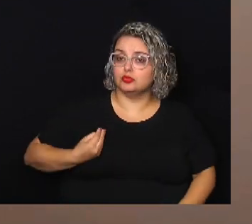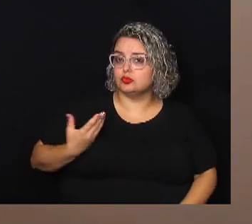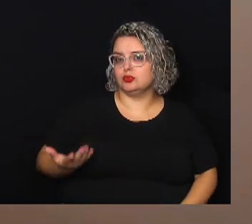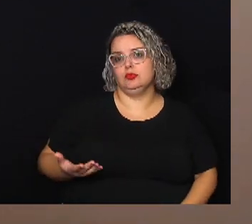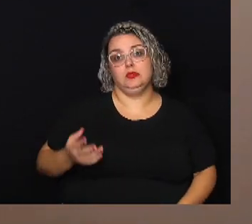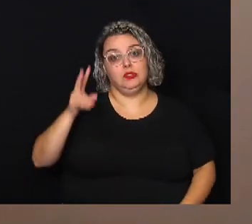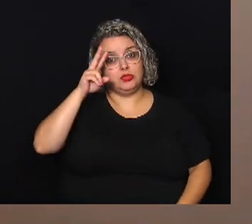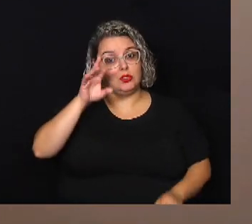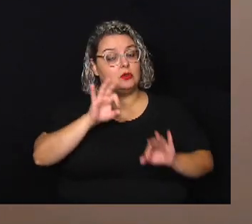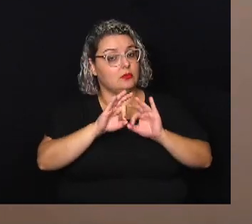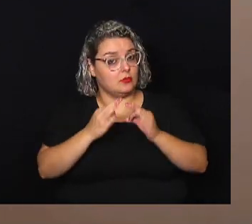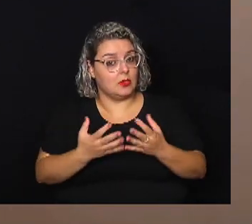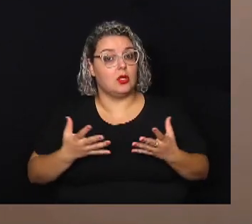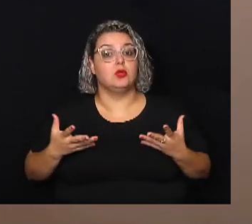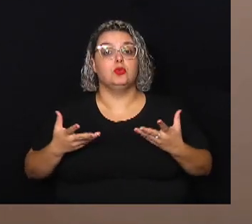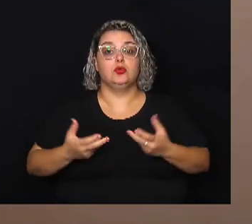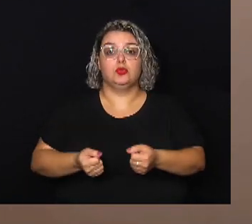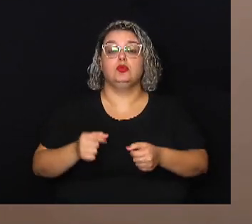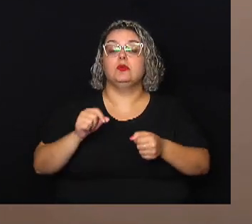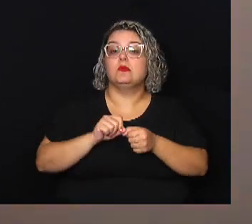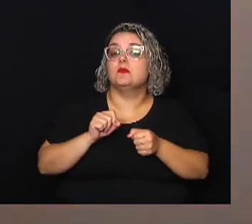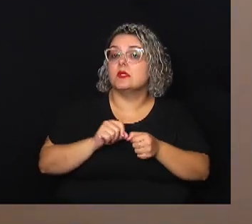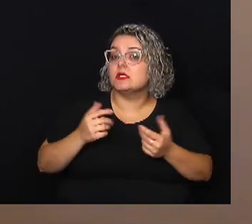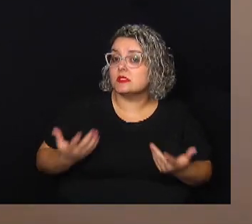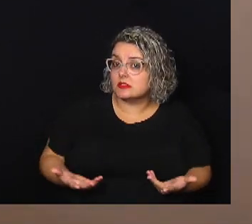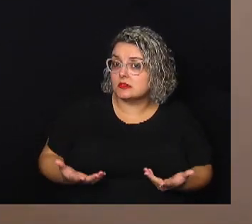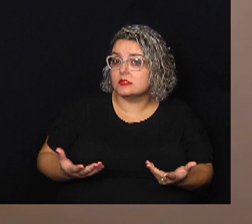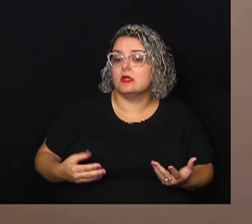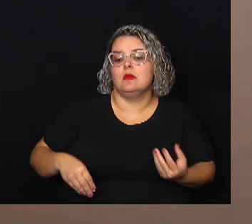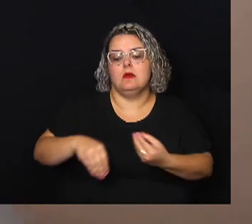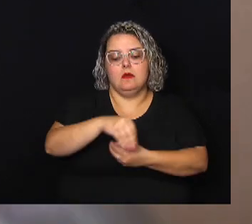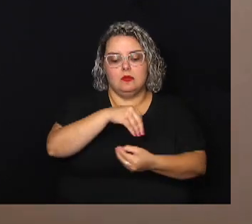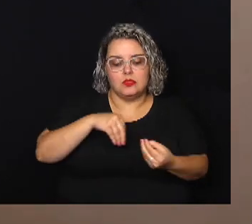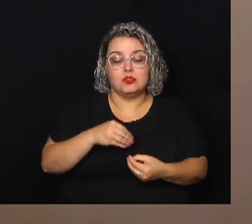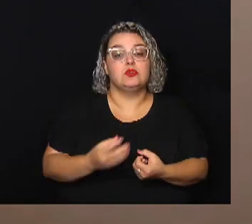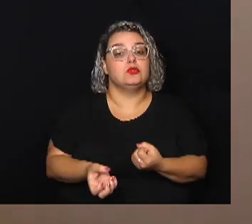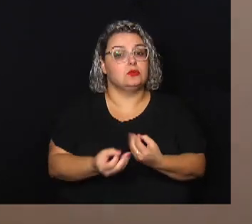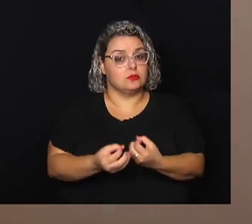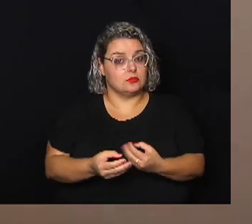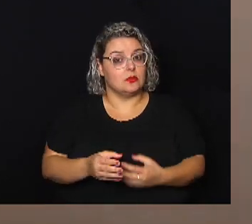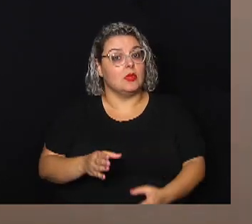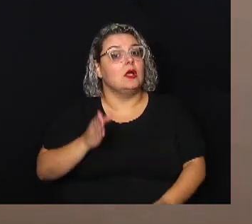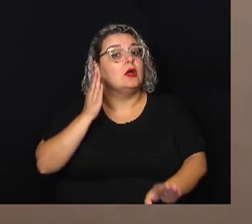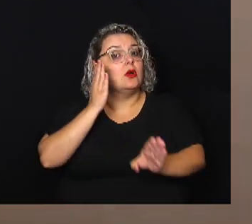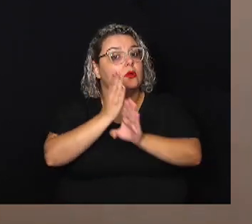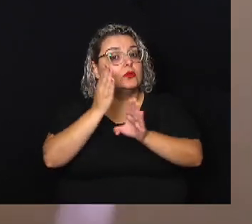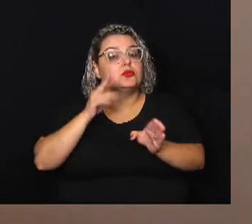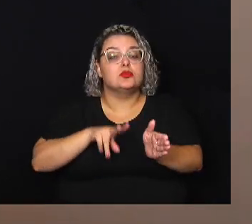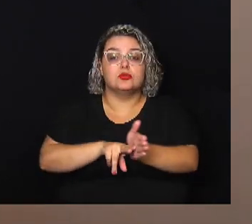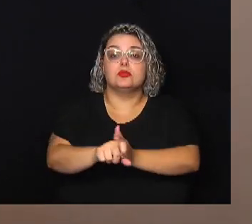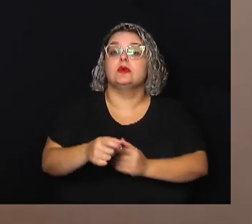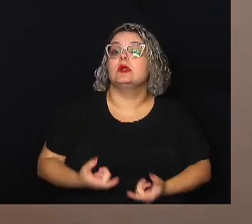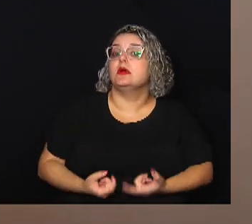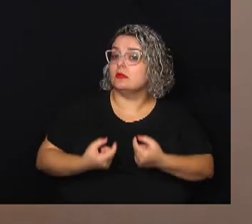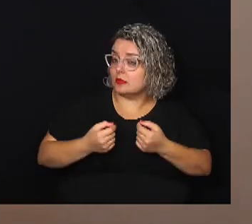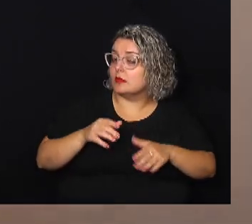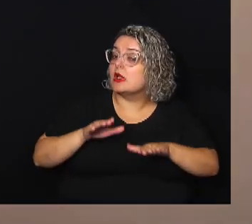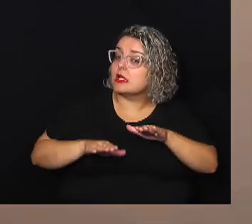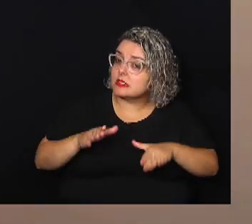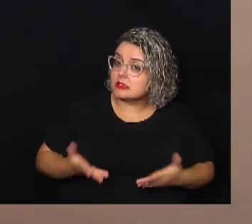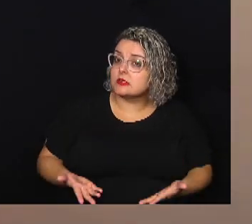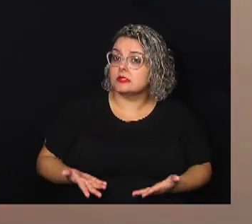familiar. Nós fazemos esse mix de informações para tentar chegar no diagnóstico oncológico. Muitas vezes